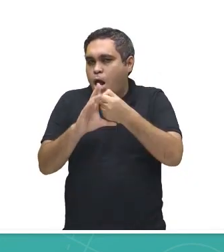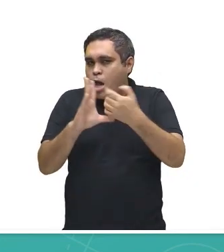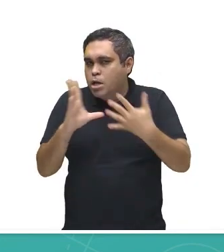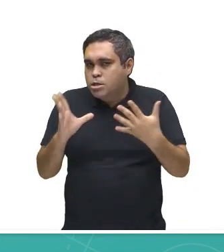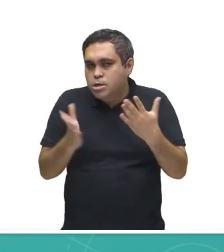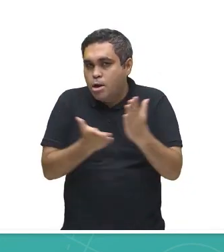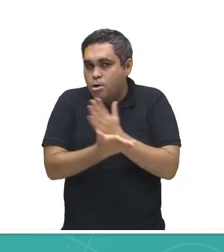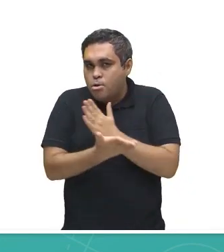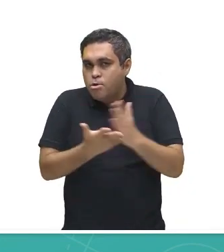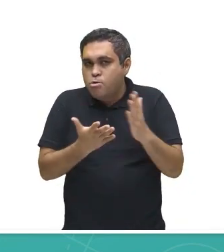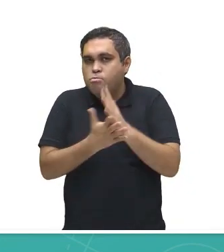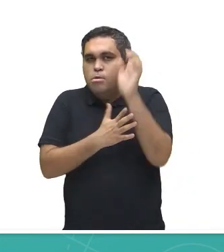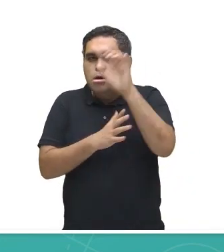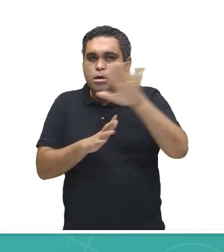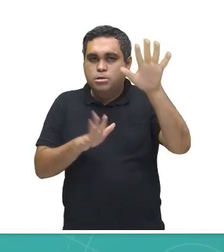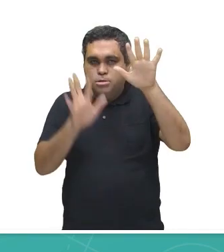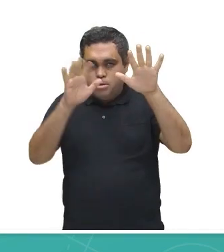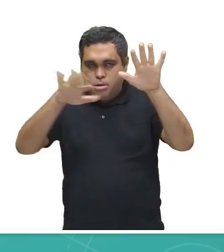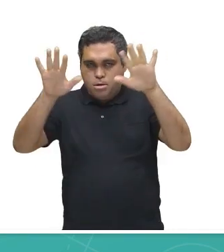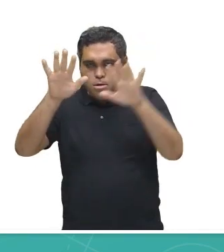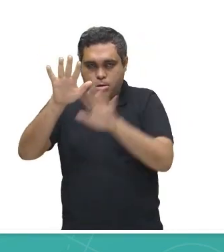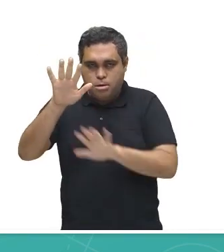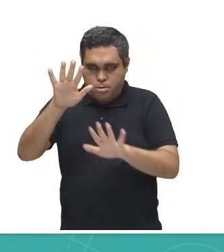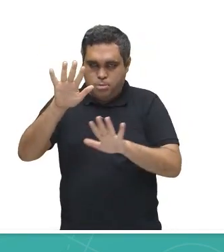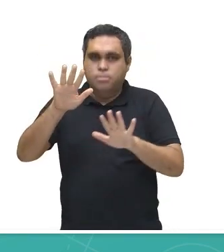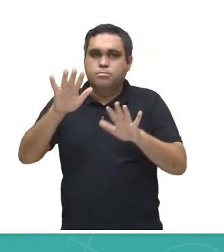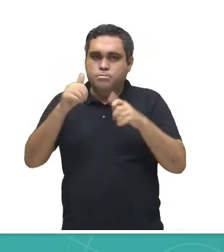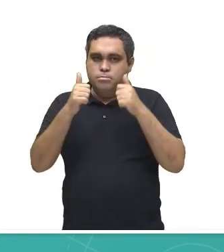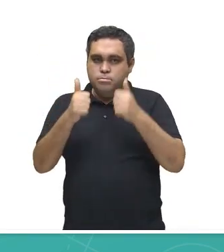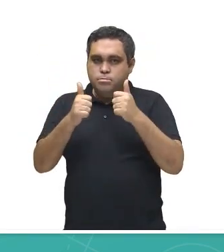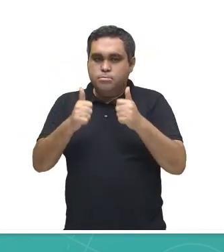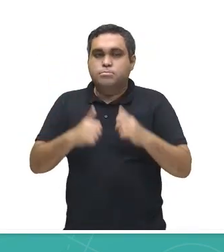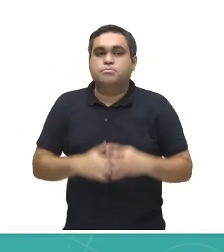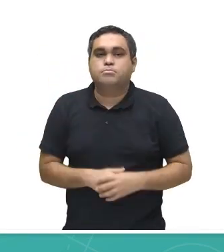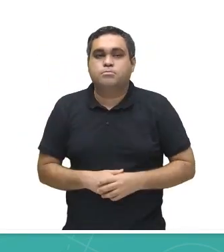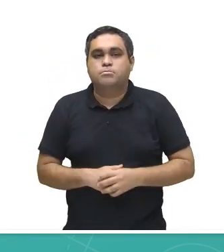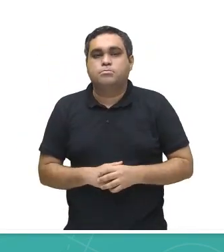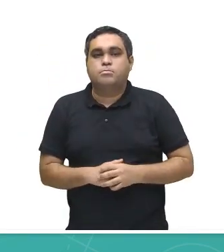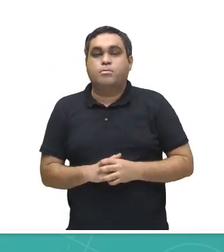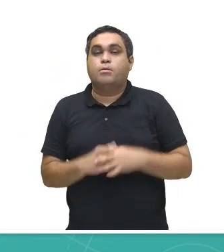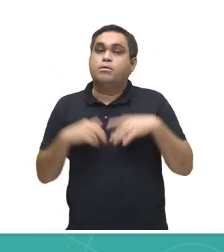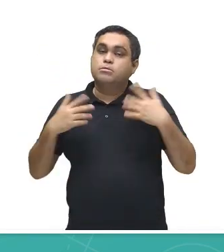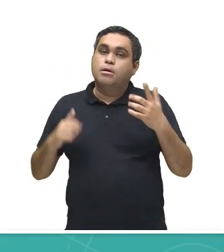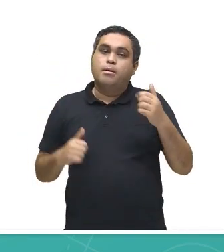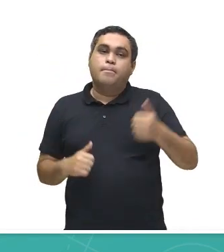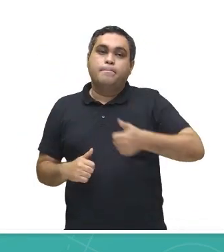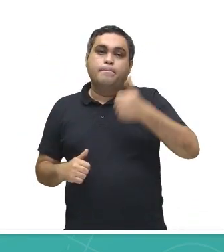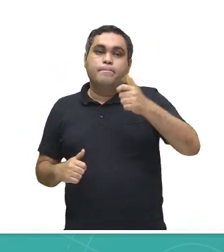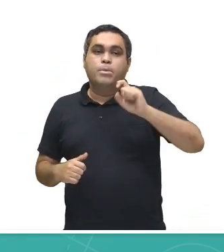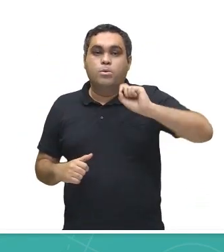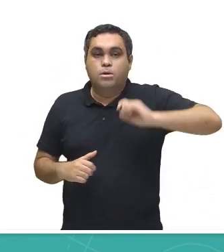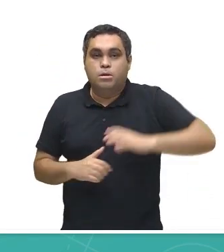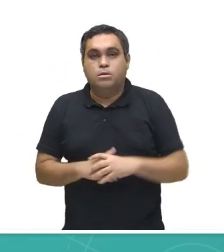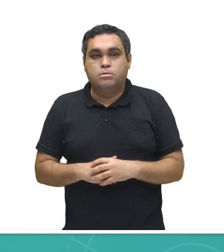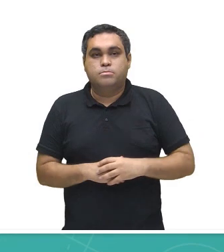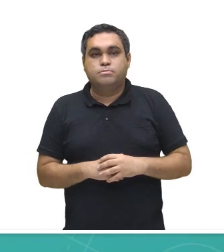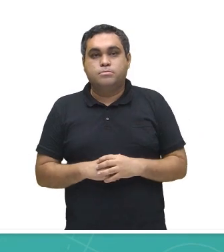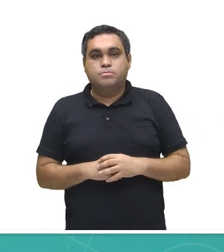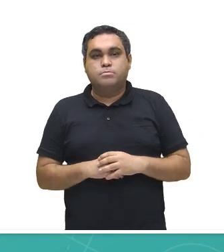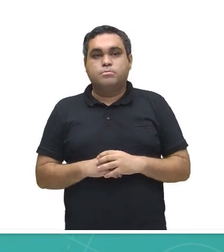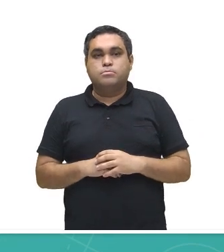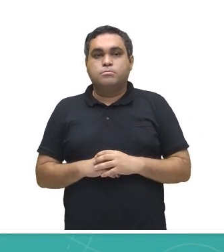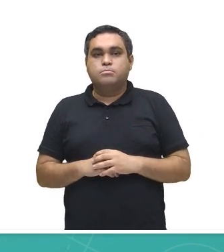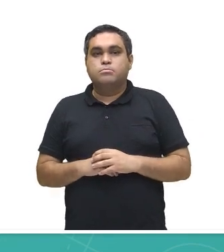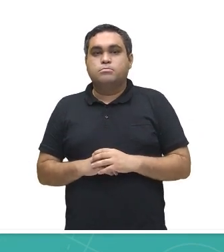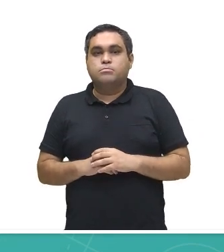de cada região aí, é da região dos complexos regionais. Olha só, a primeira delas vamos verificar sobre a